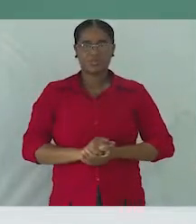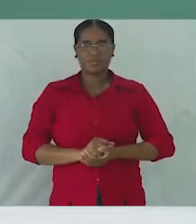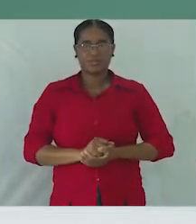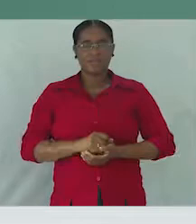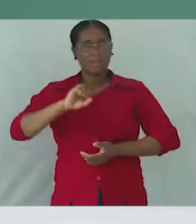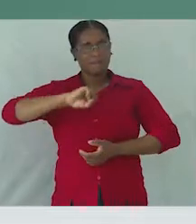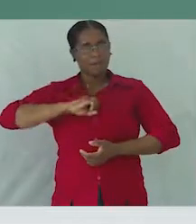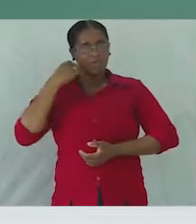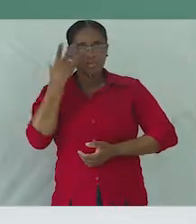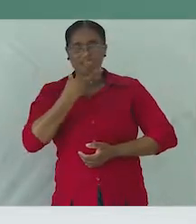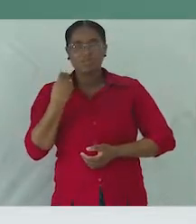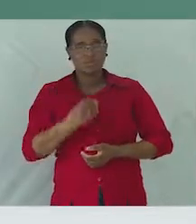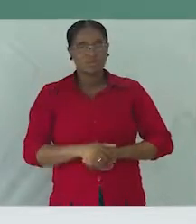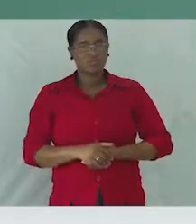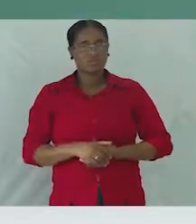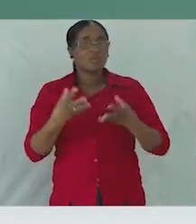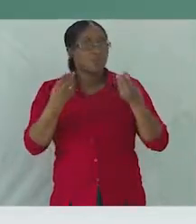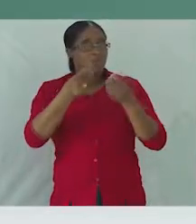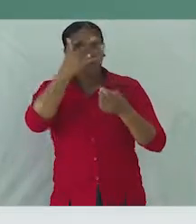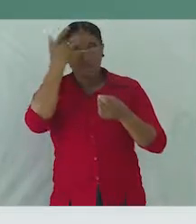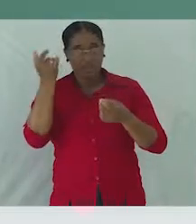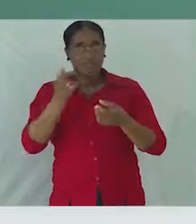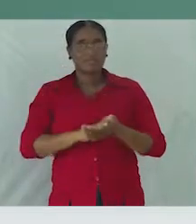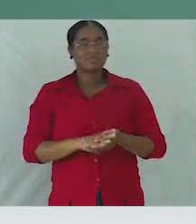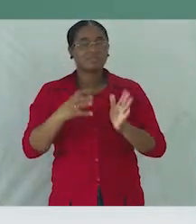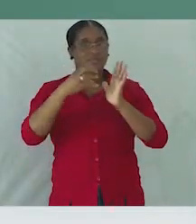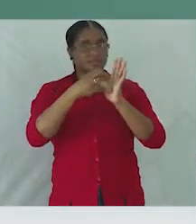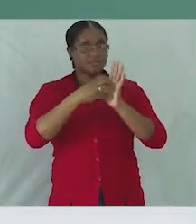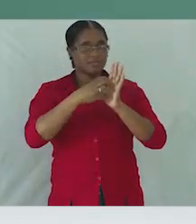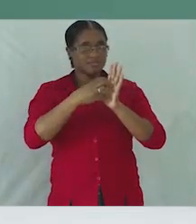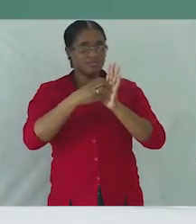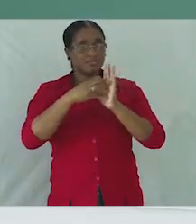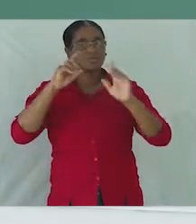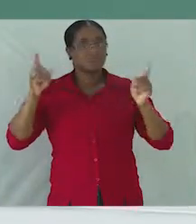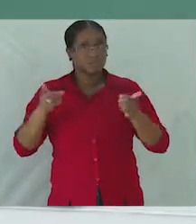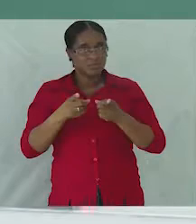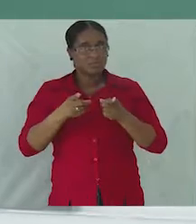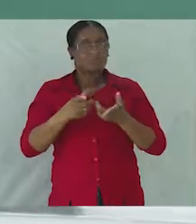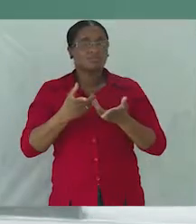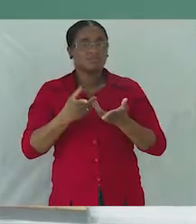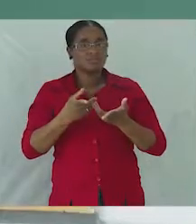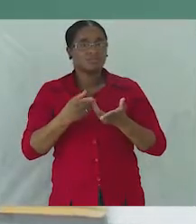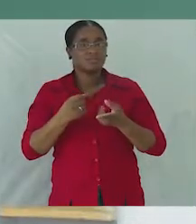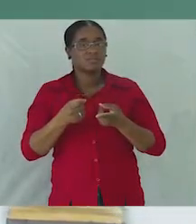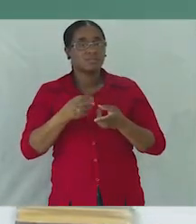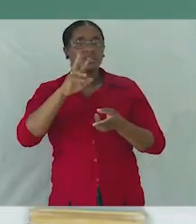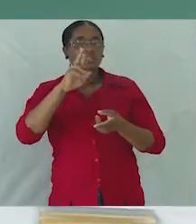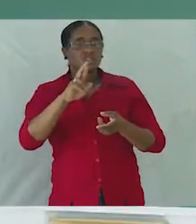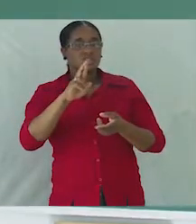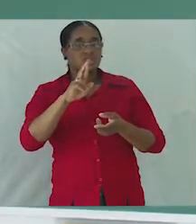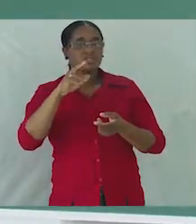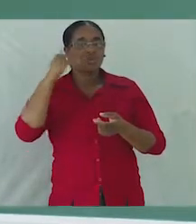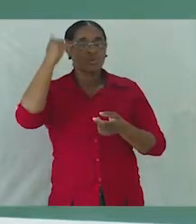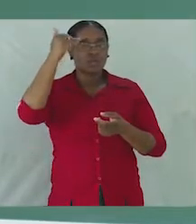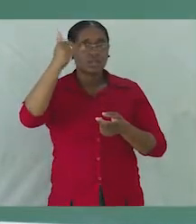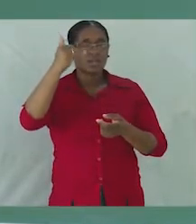Meus alunos, bastante simples. Símbolo de equivalência, não se esqueçam nunca, é x² igual